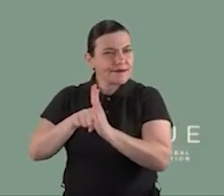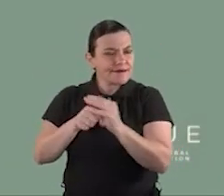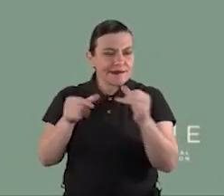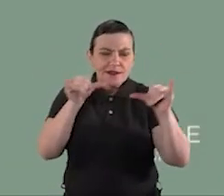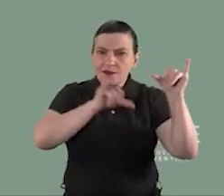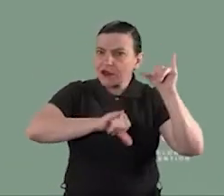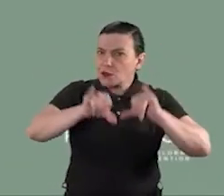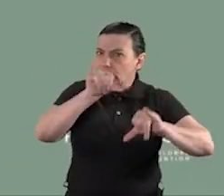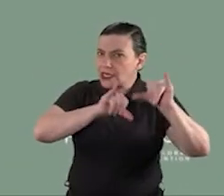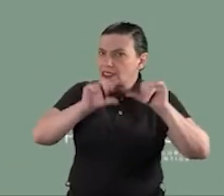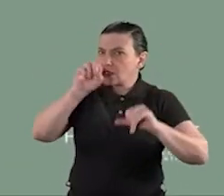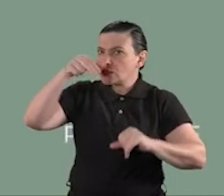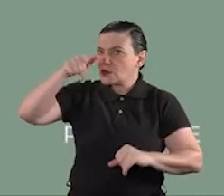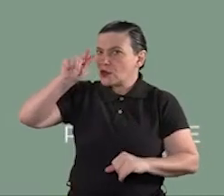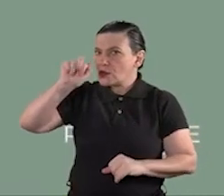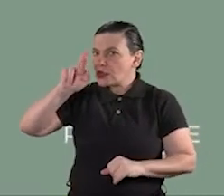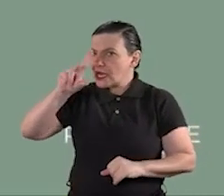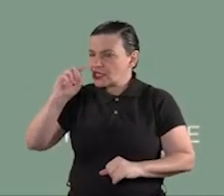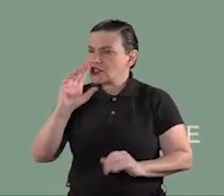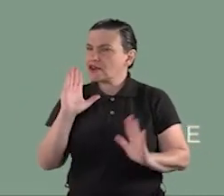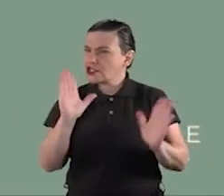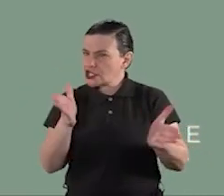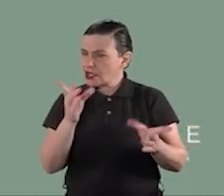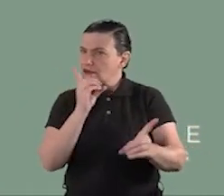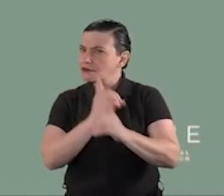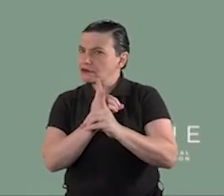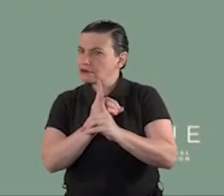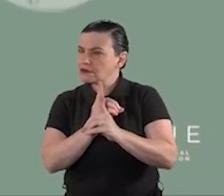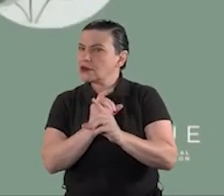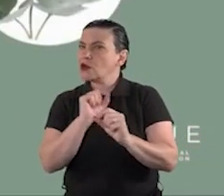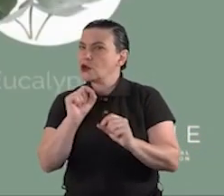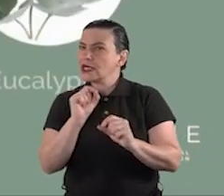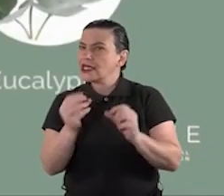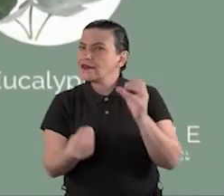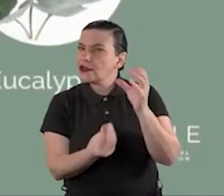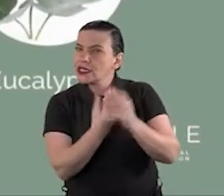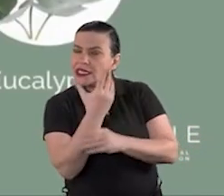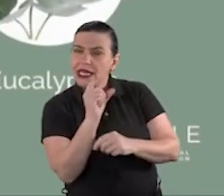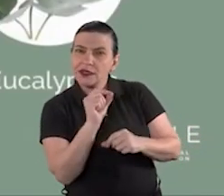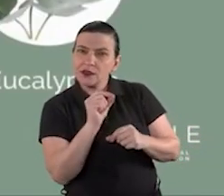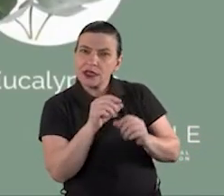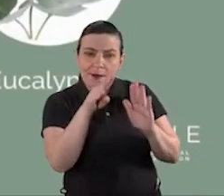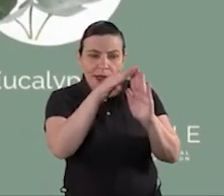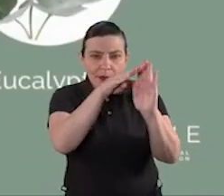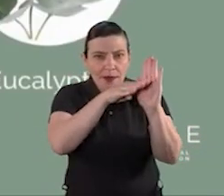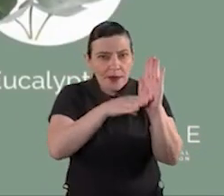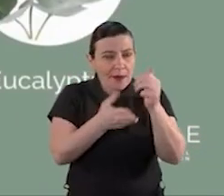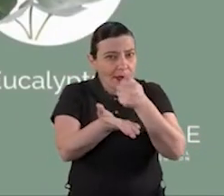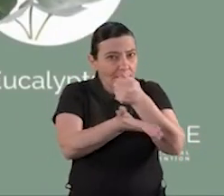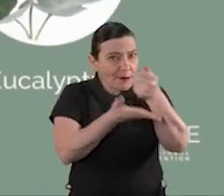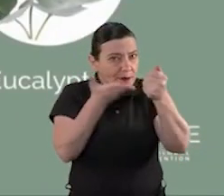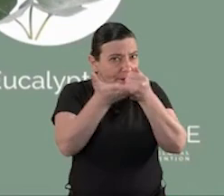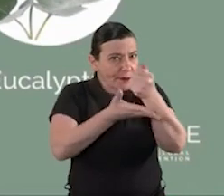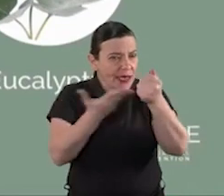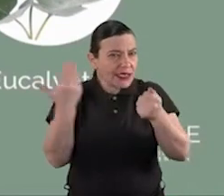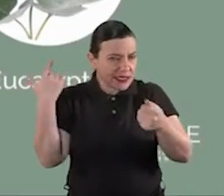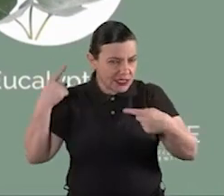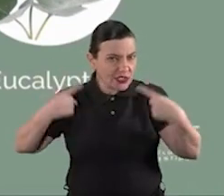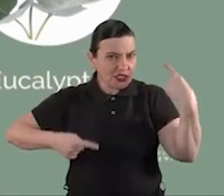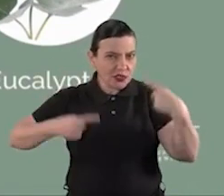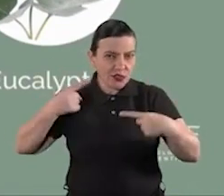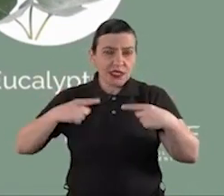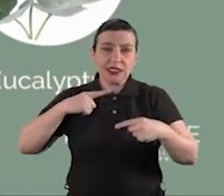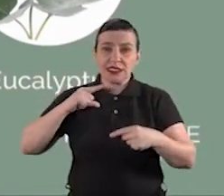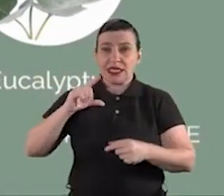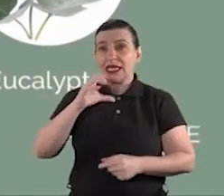formulação específica do Algarve você deve reconhecer que o Algarve foi formulado Seguindo os princípios básicos que discutimos anteriormente